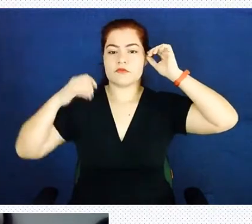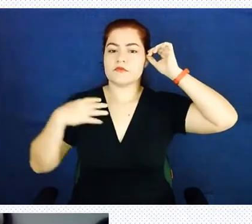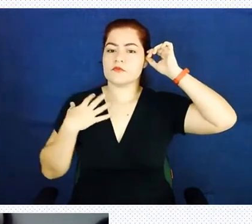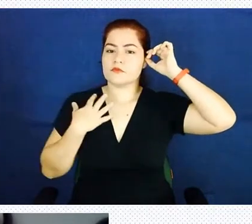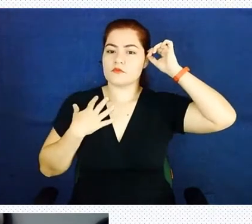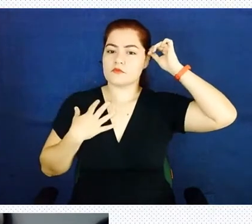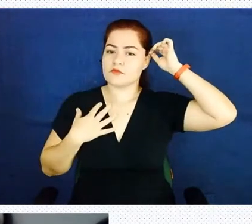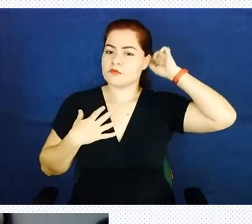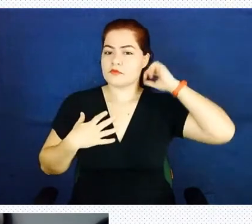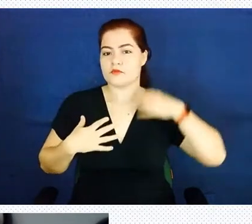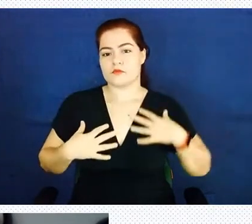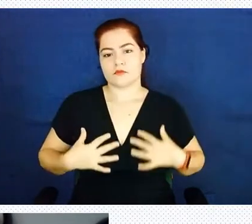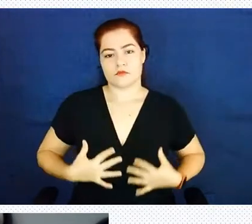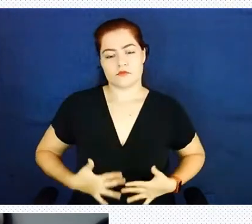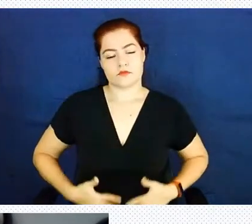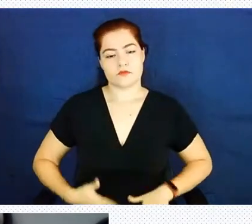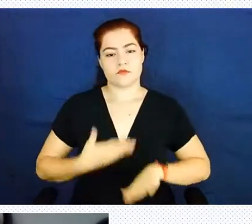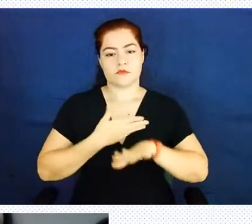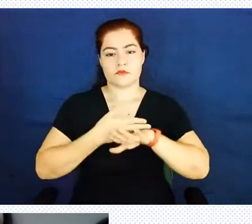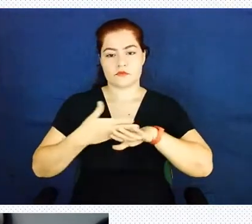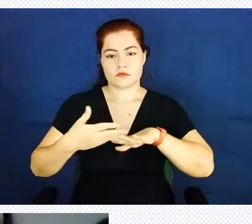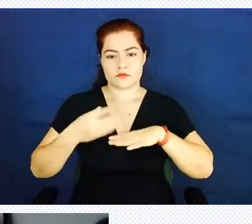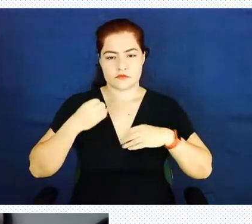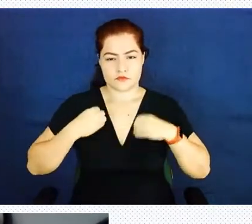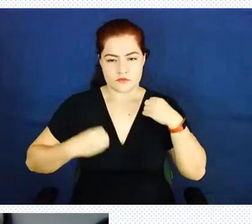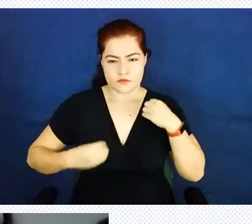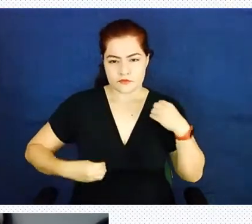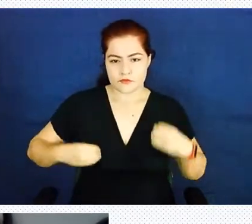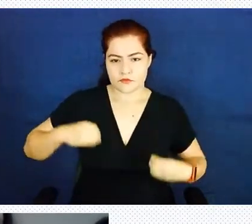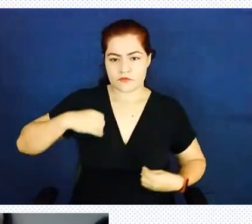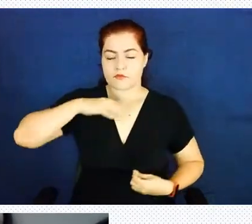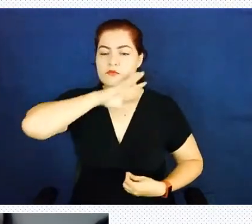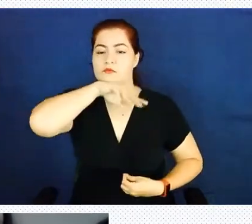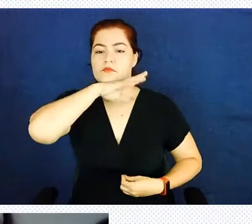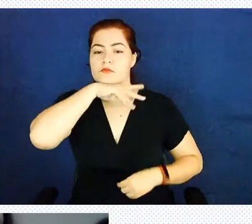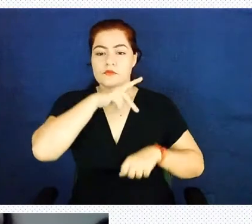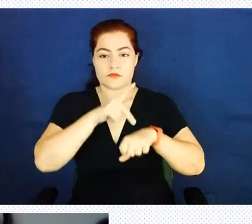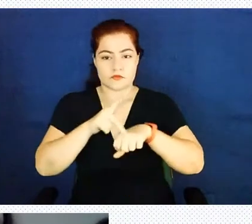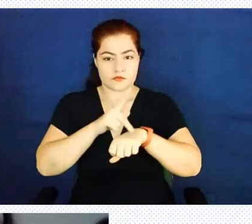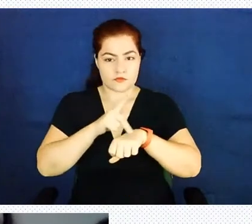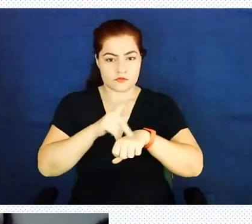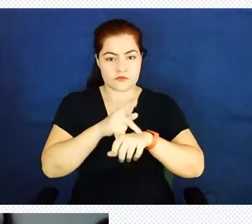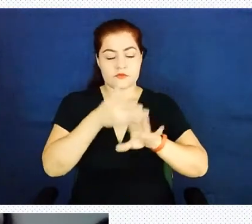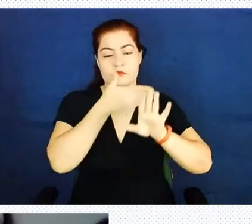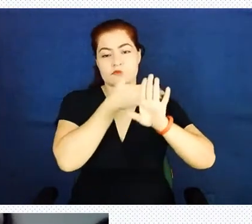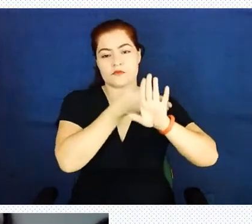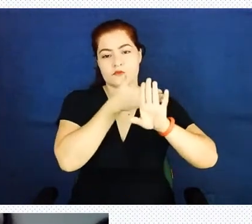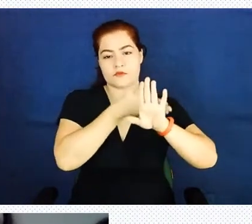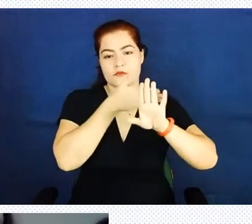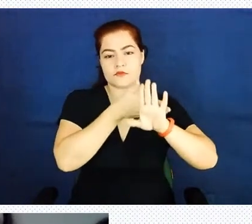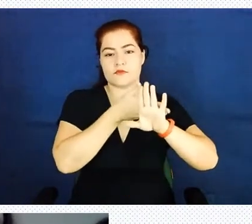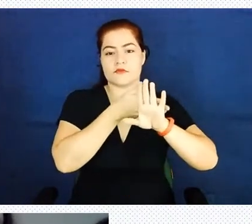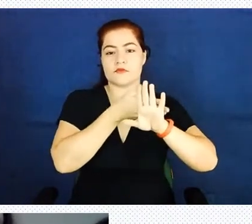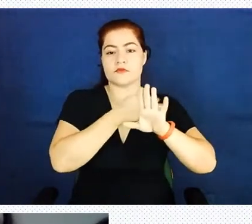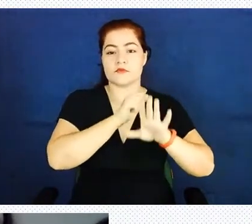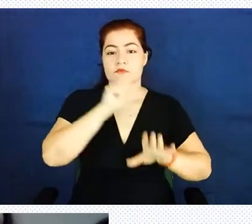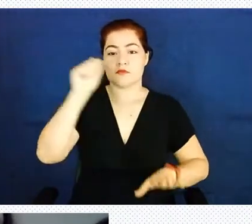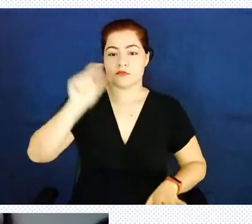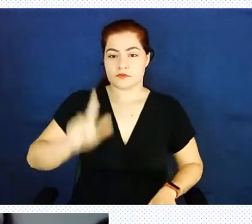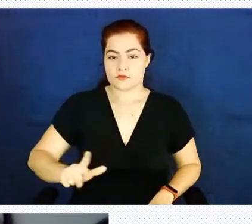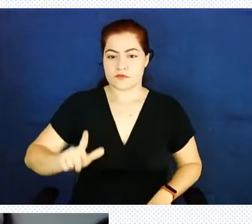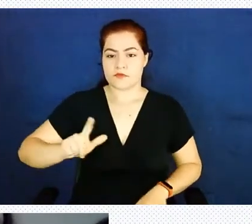blusa branca com estampas pretas, são animais, e atrás de mim há uma parede